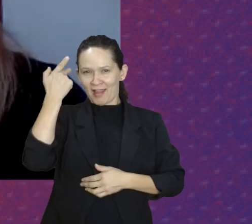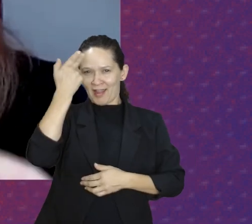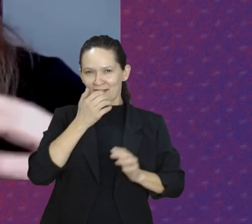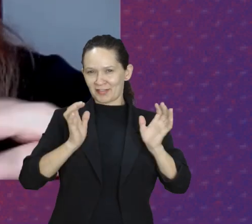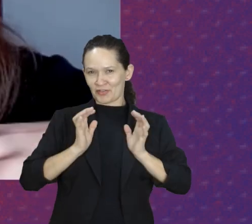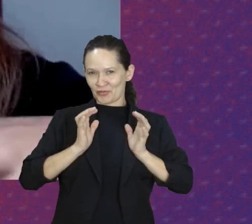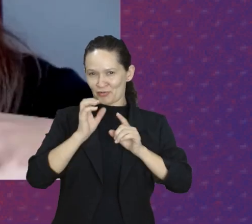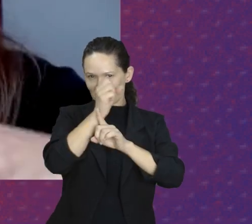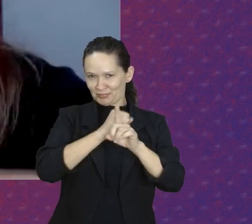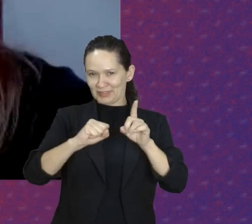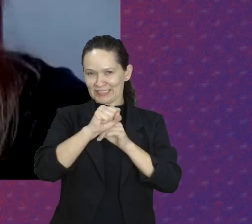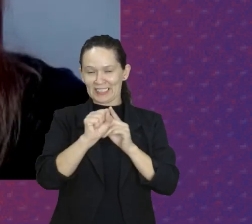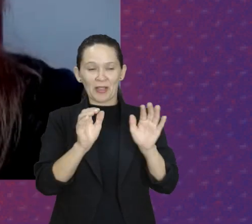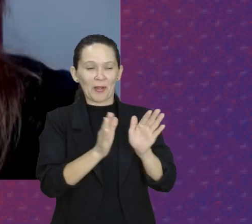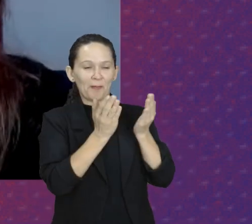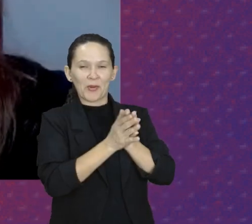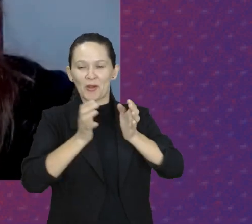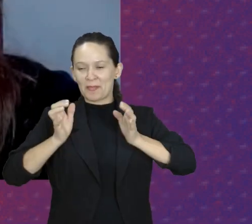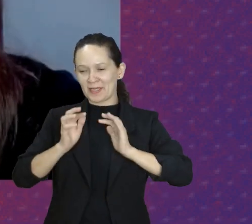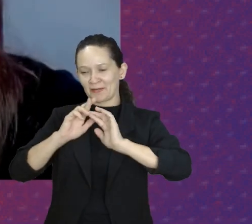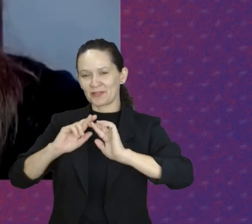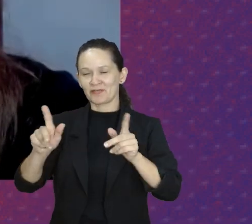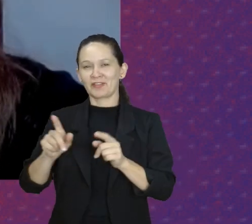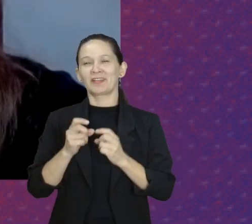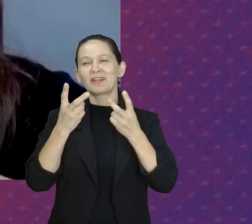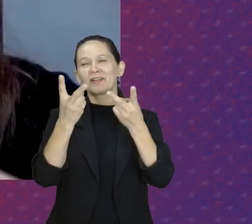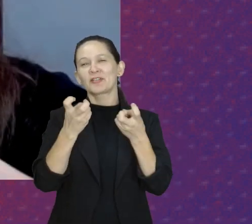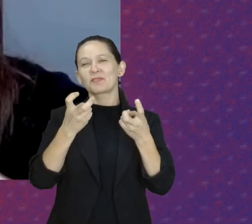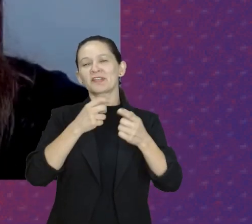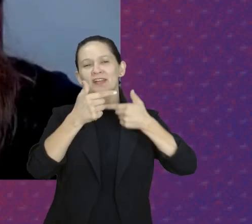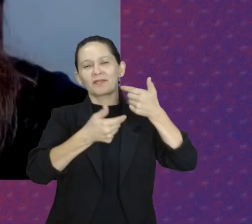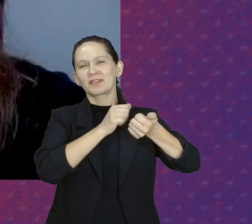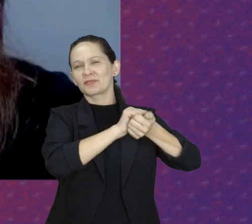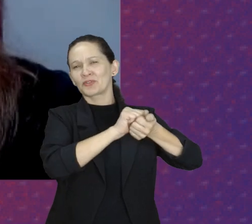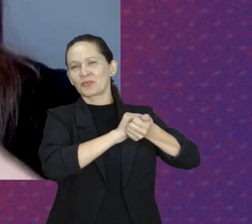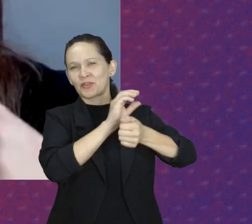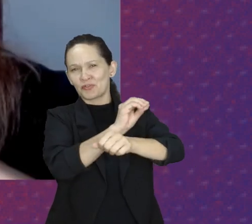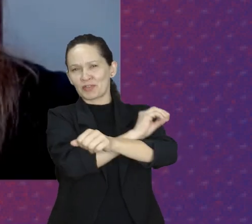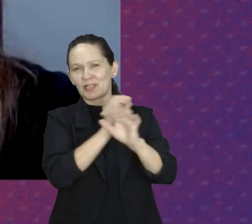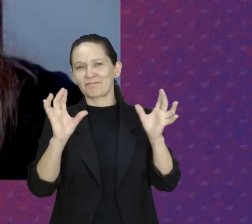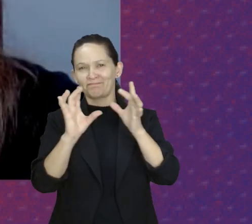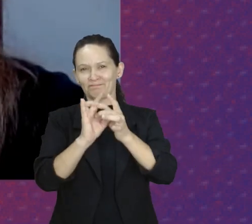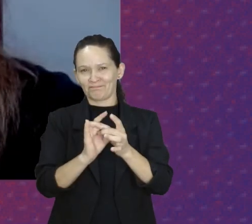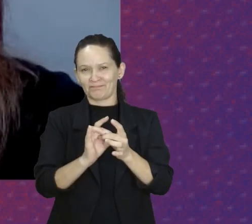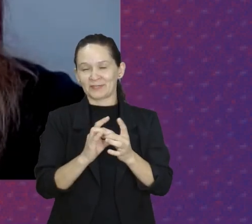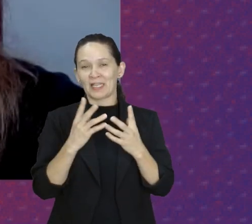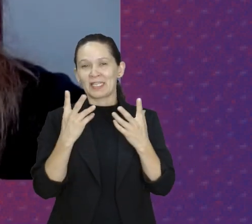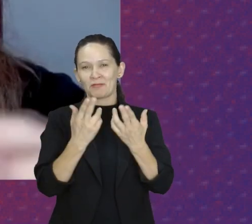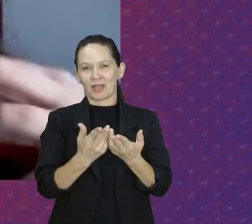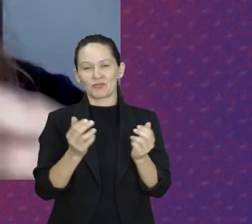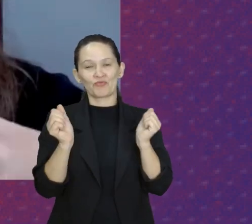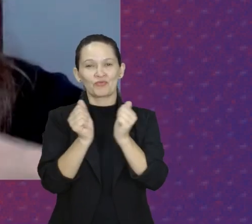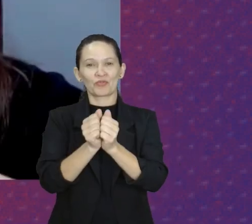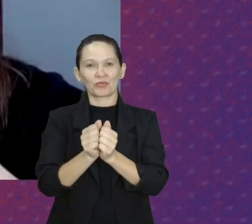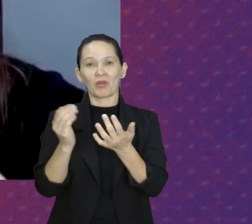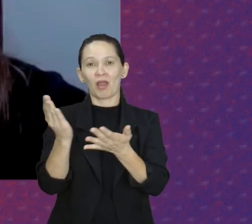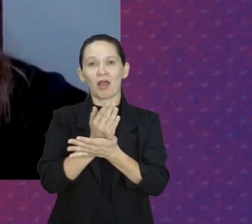classe, a gente olha para a noção de trabalho doméstico e de cuidado como